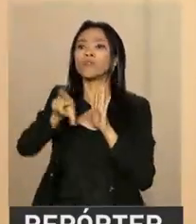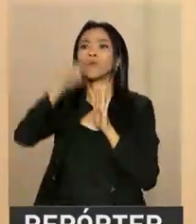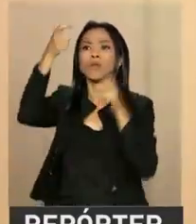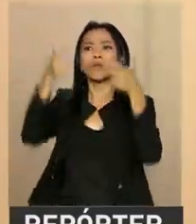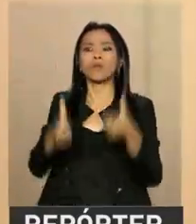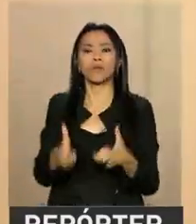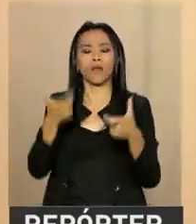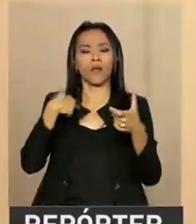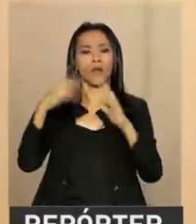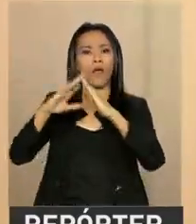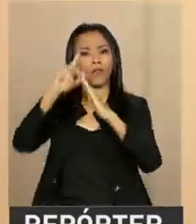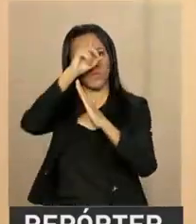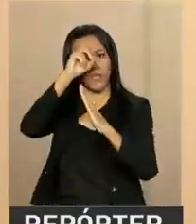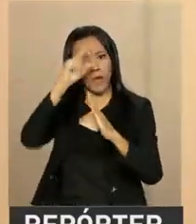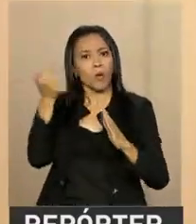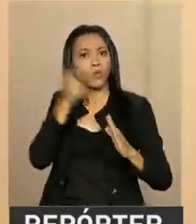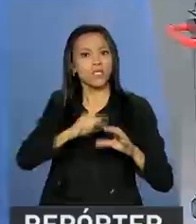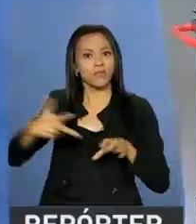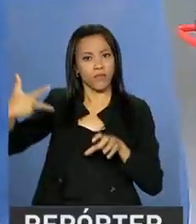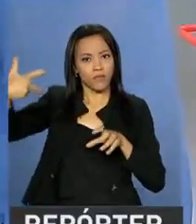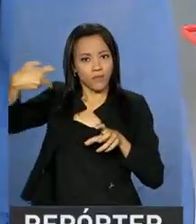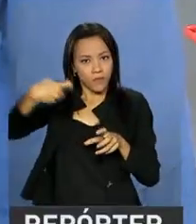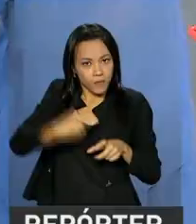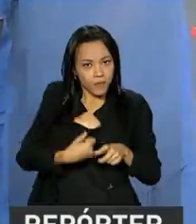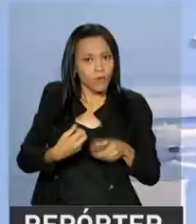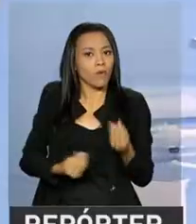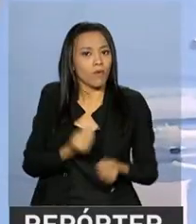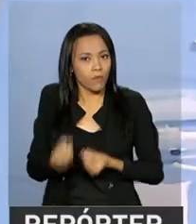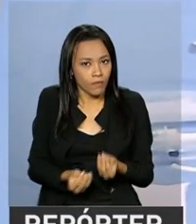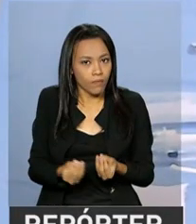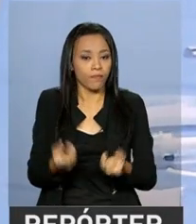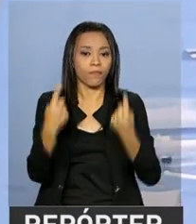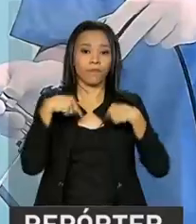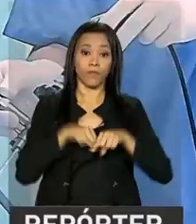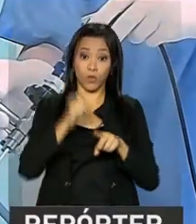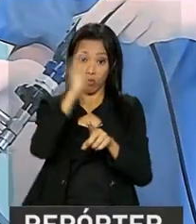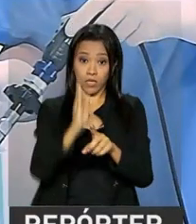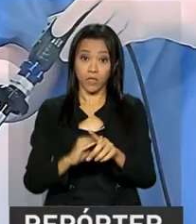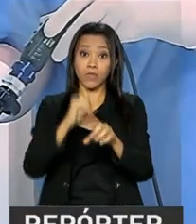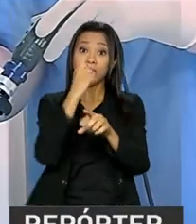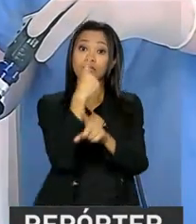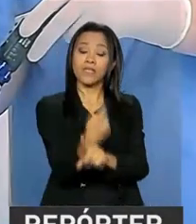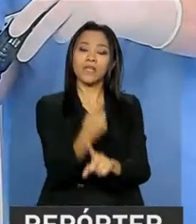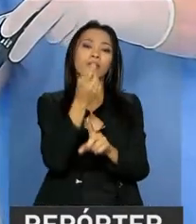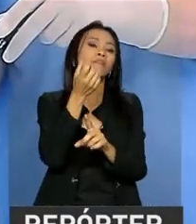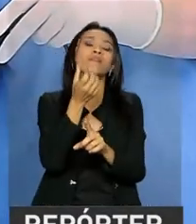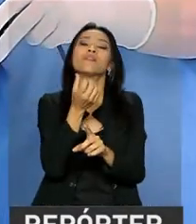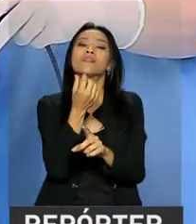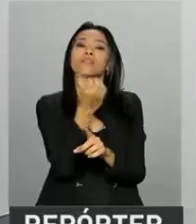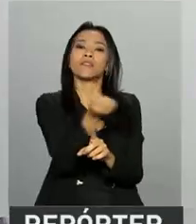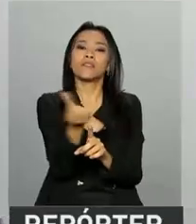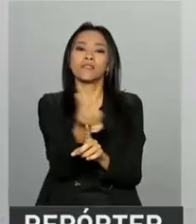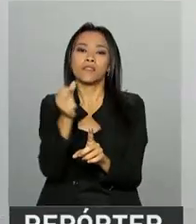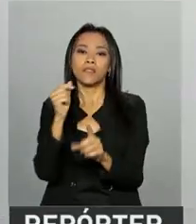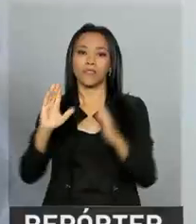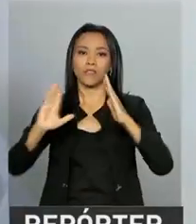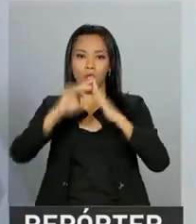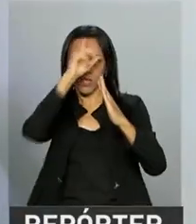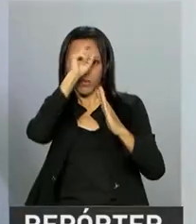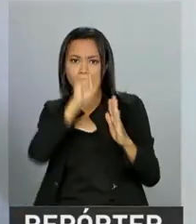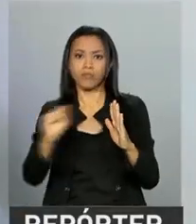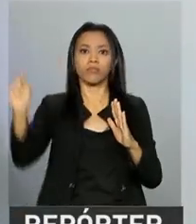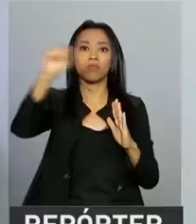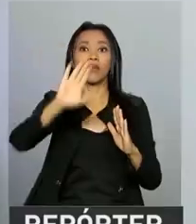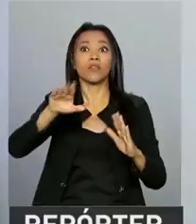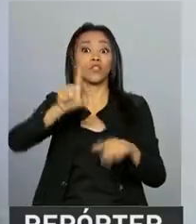centro para fazer a fertilização. No Brasil são 160 clínicas que fazem reprodução assistida. Na hora de